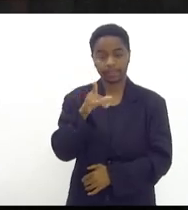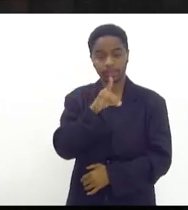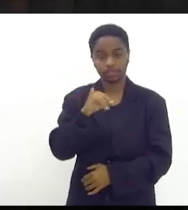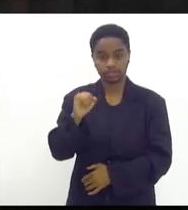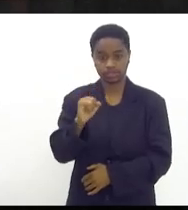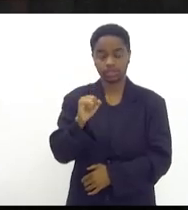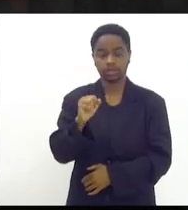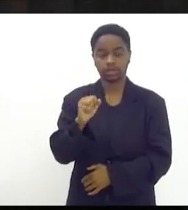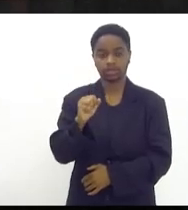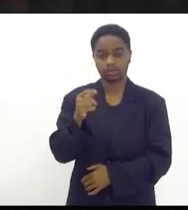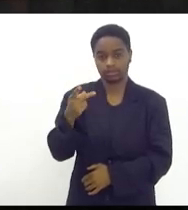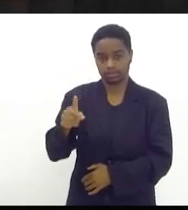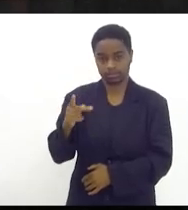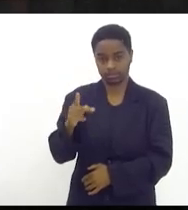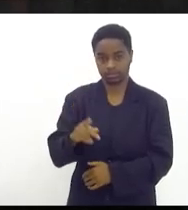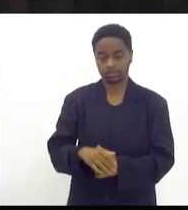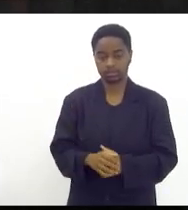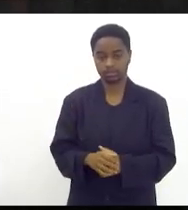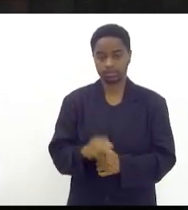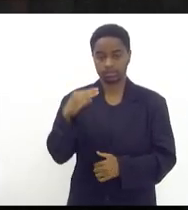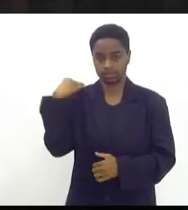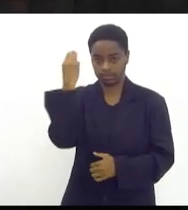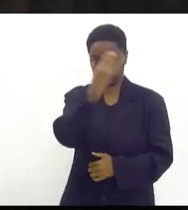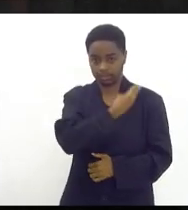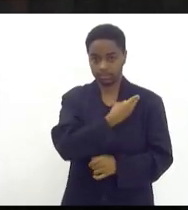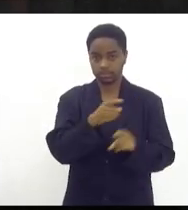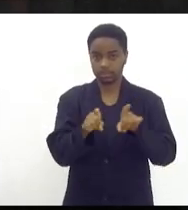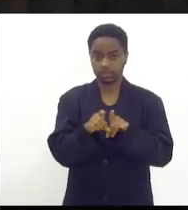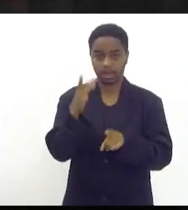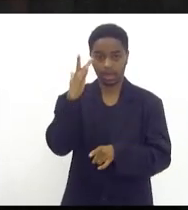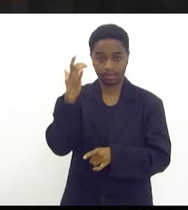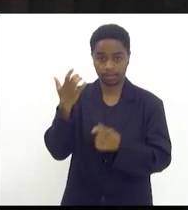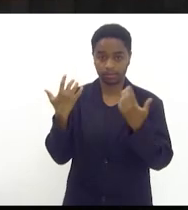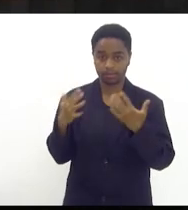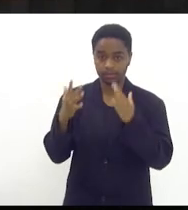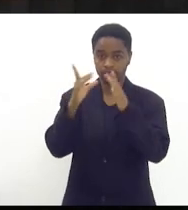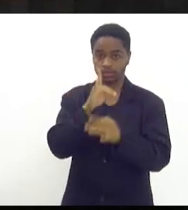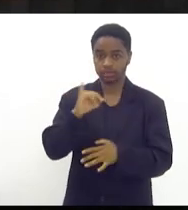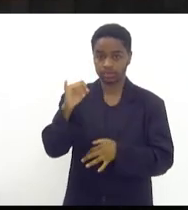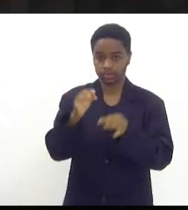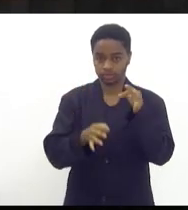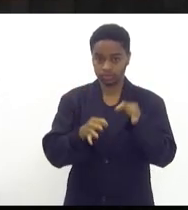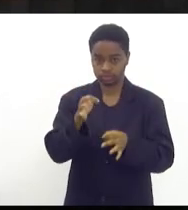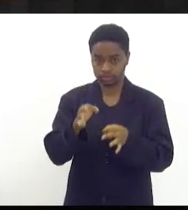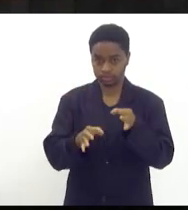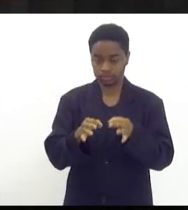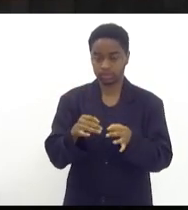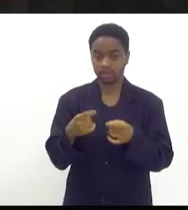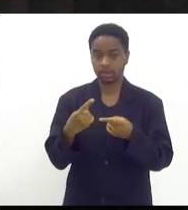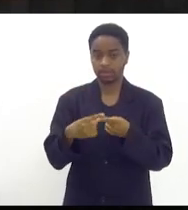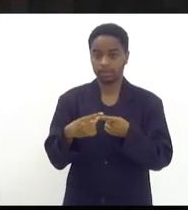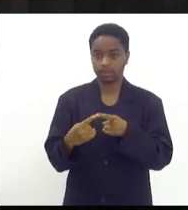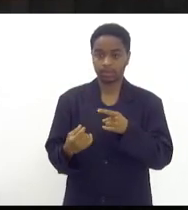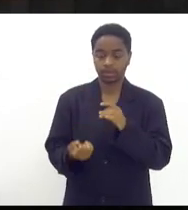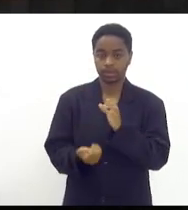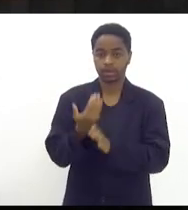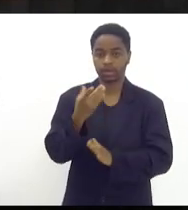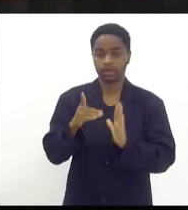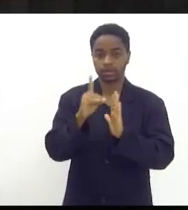Conceição. Amanhã também se comemora o Dia da Justiça, instituído pelo